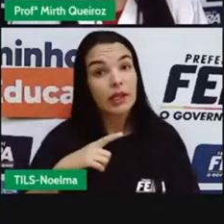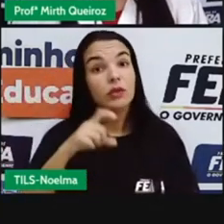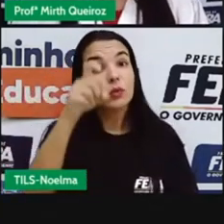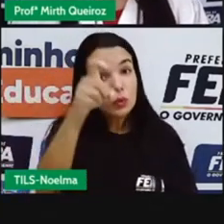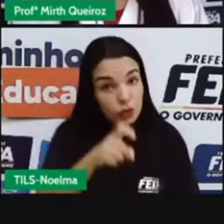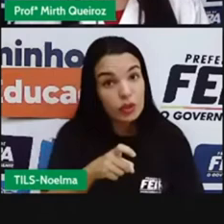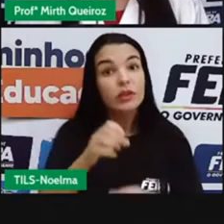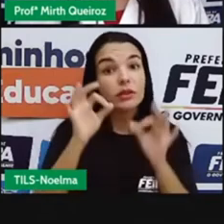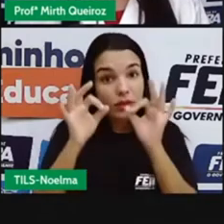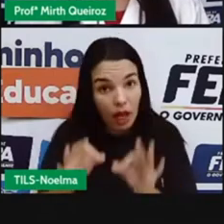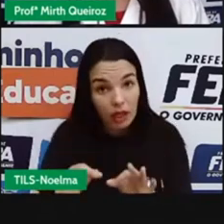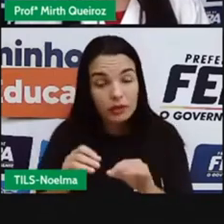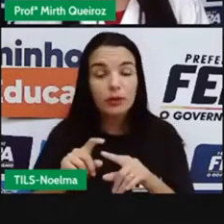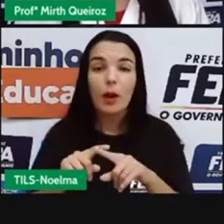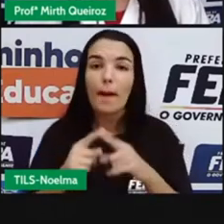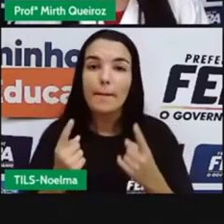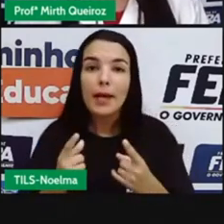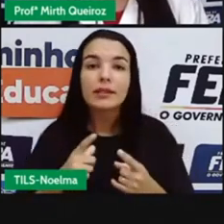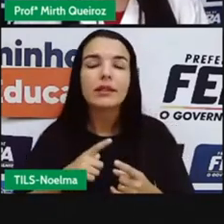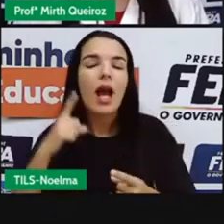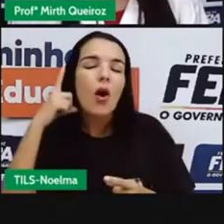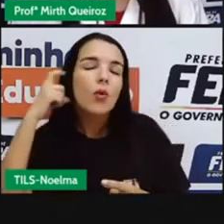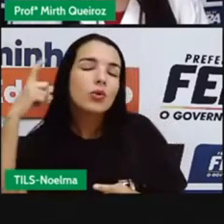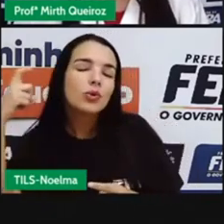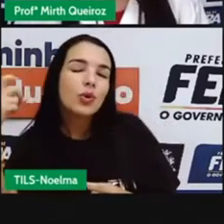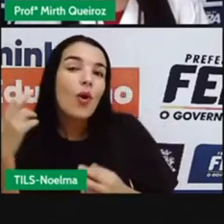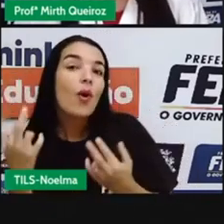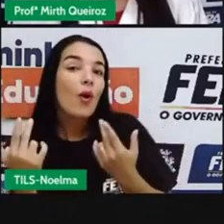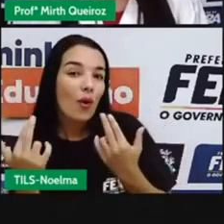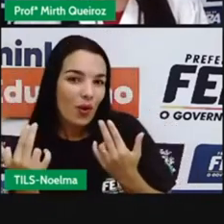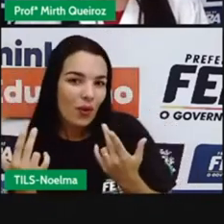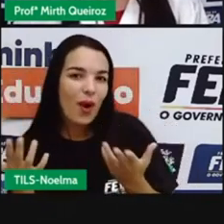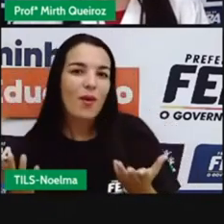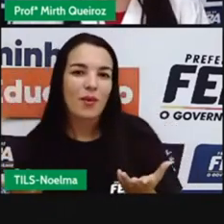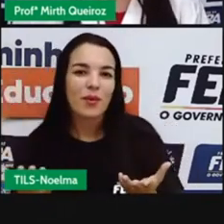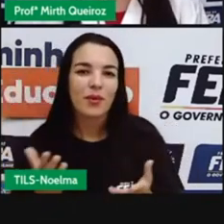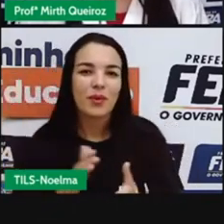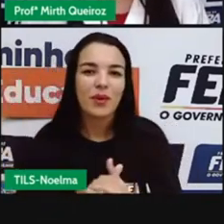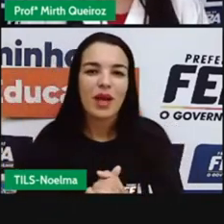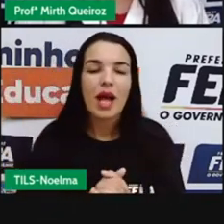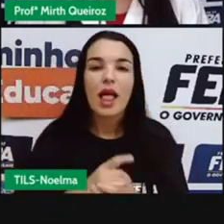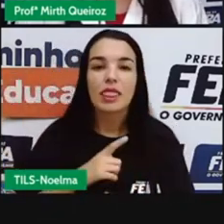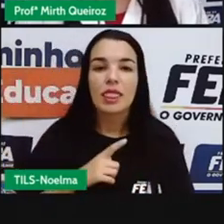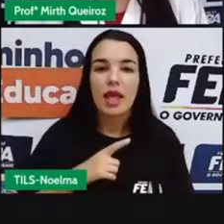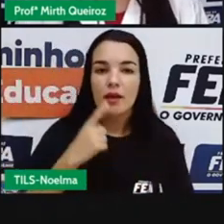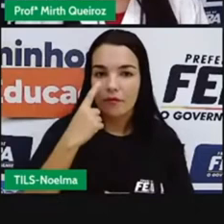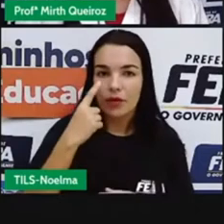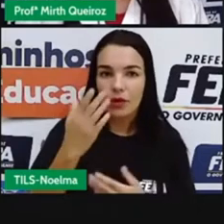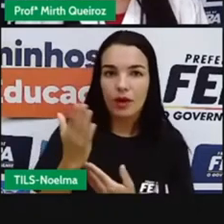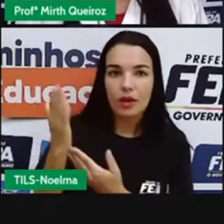caxambu, essas palavras são escritas com a letra X. Já essas de amarelo aí